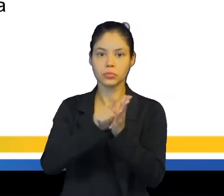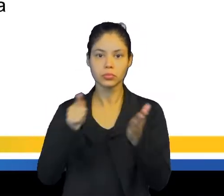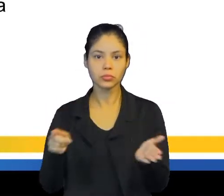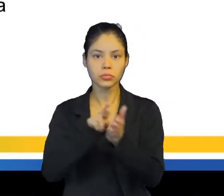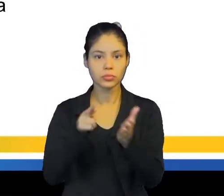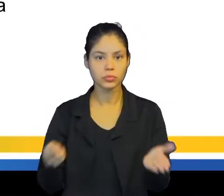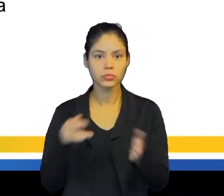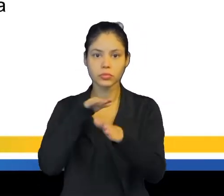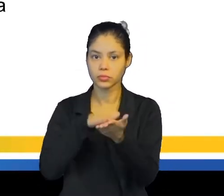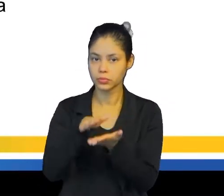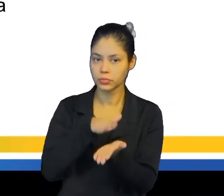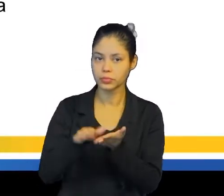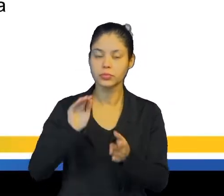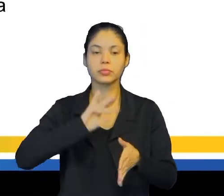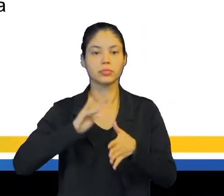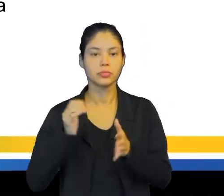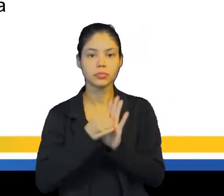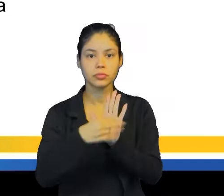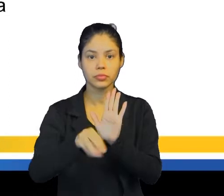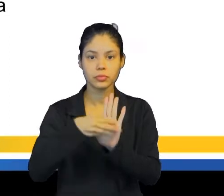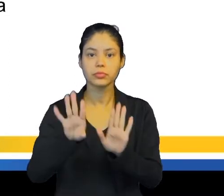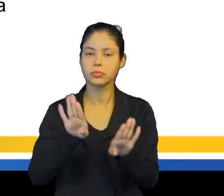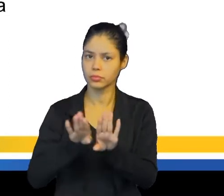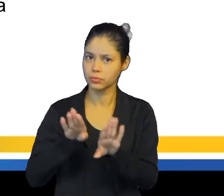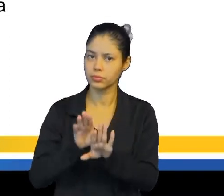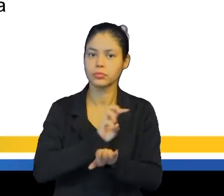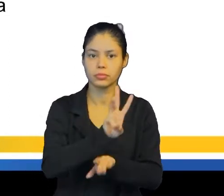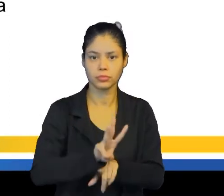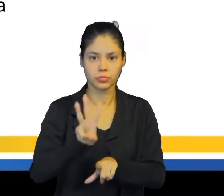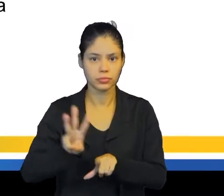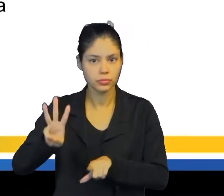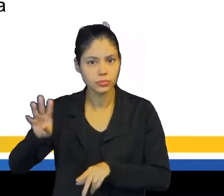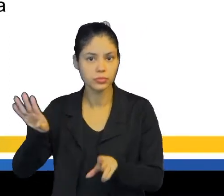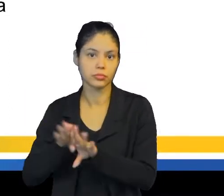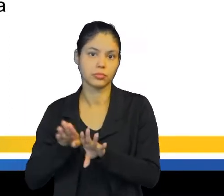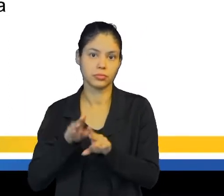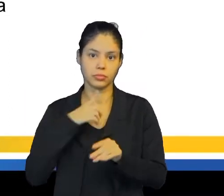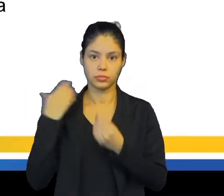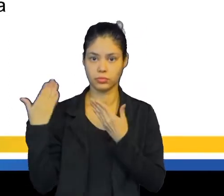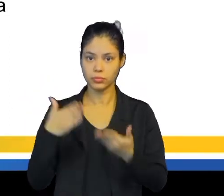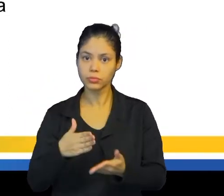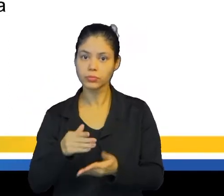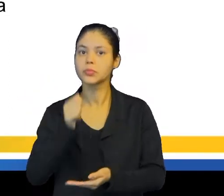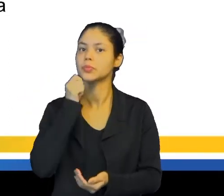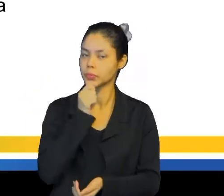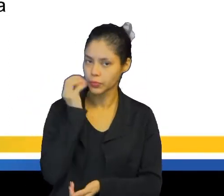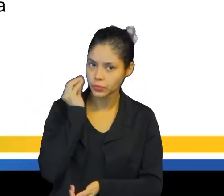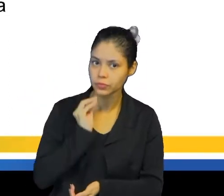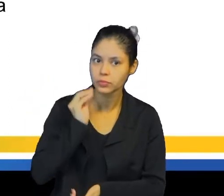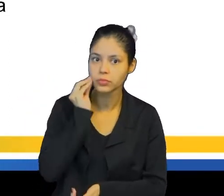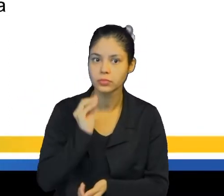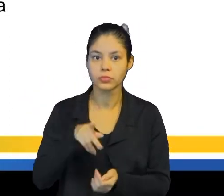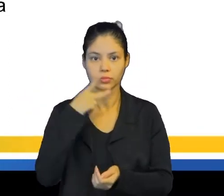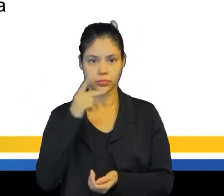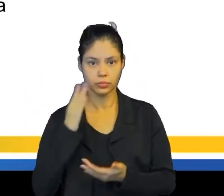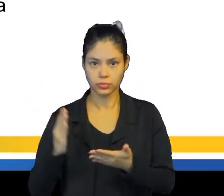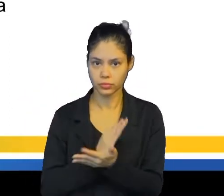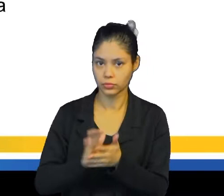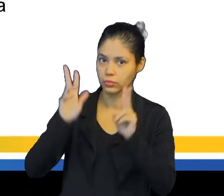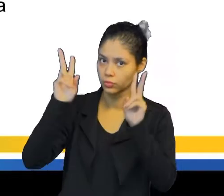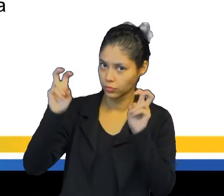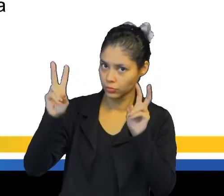jornais, revistas, impressos e virtuais e sites. Tem por objetivo convencer o leitor a respeito de um